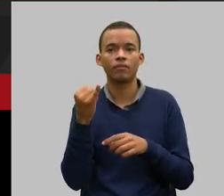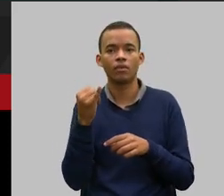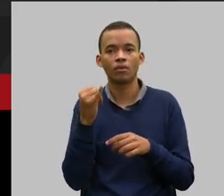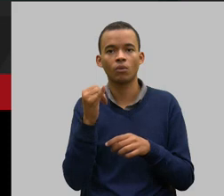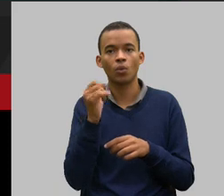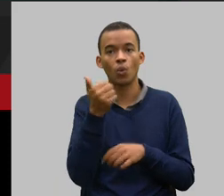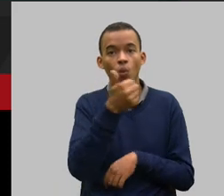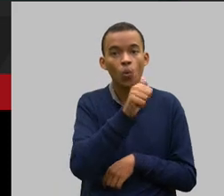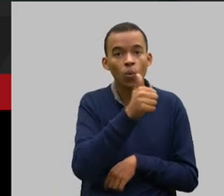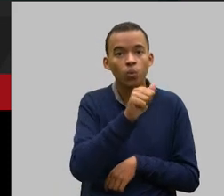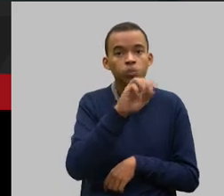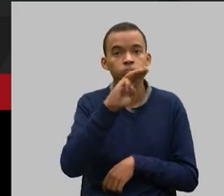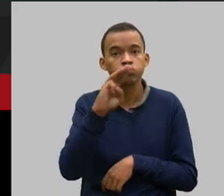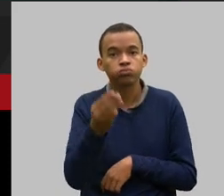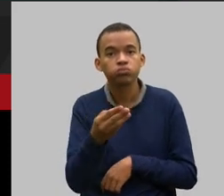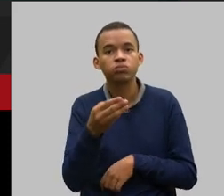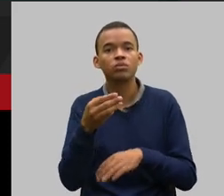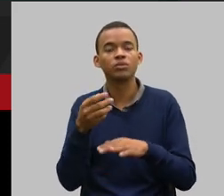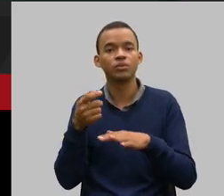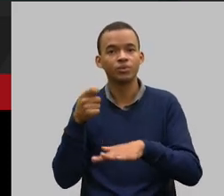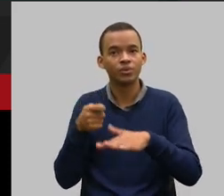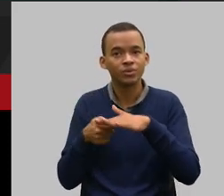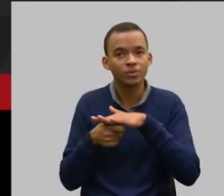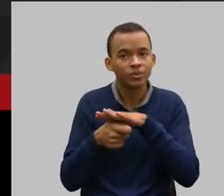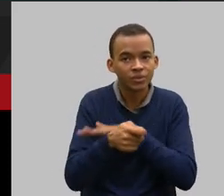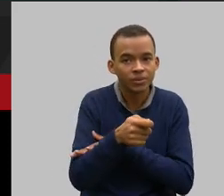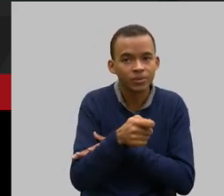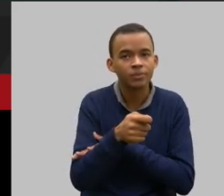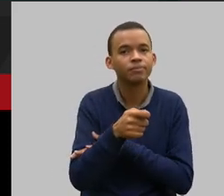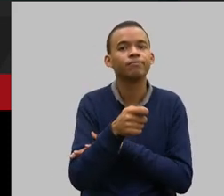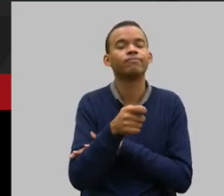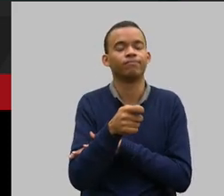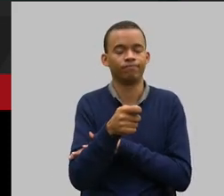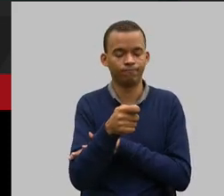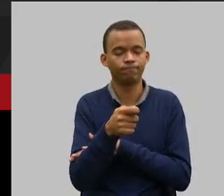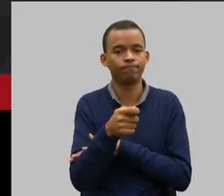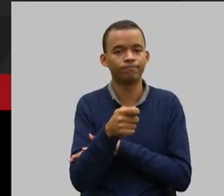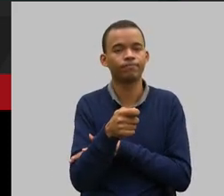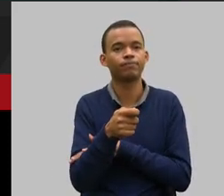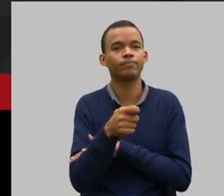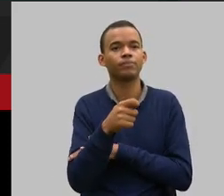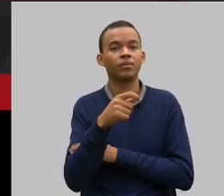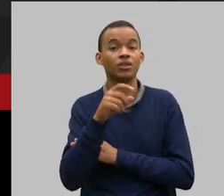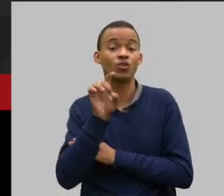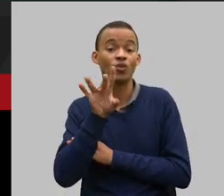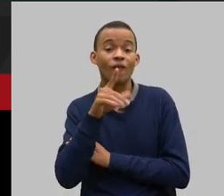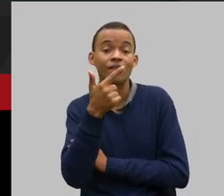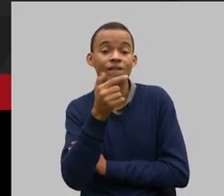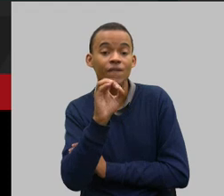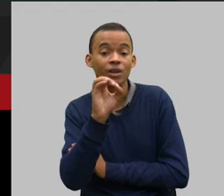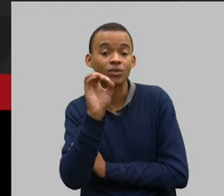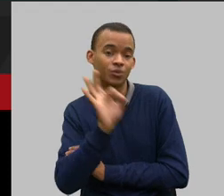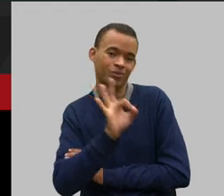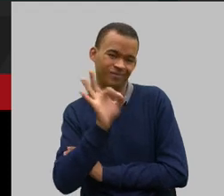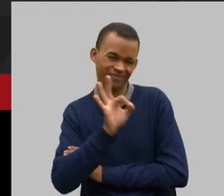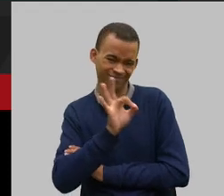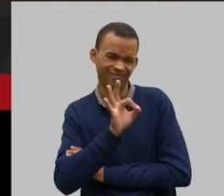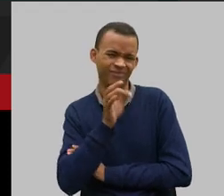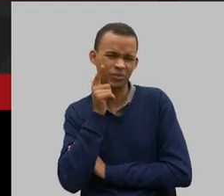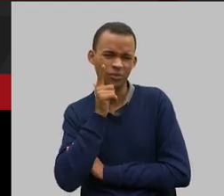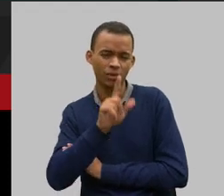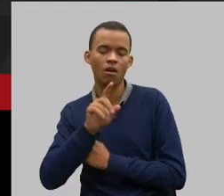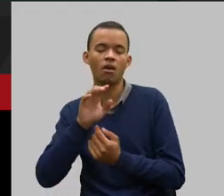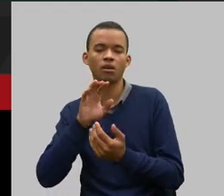tínhamos aí nessa marca de 11 bilhões somente 20% virava empresa era realmente carteira